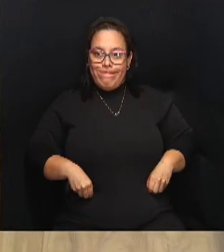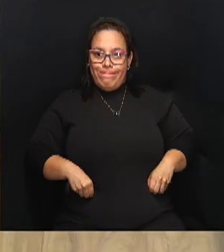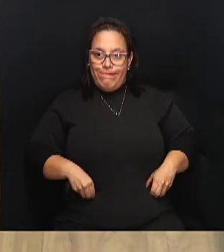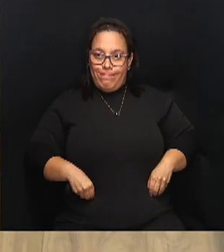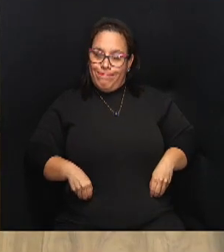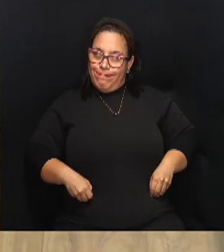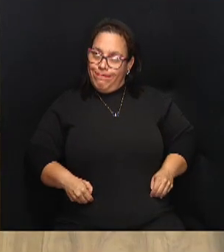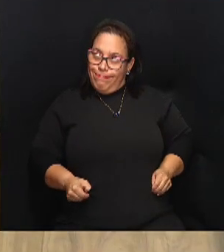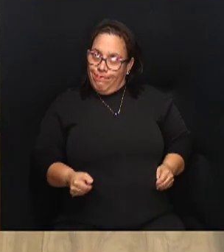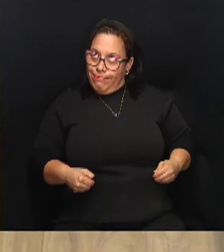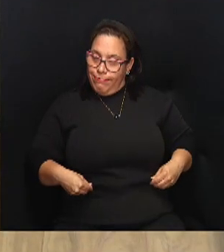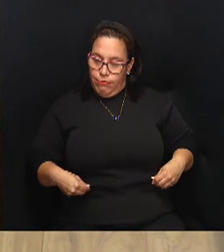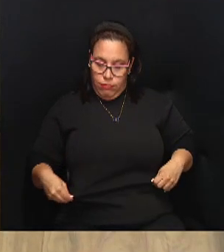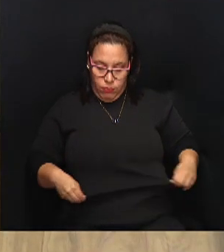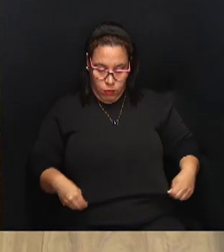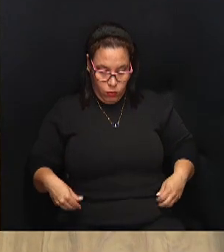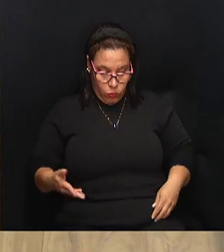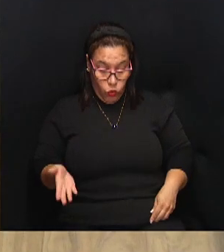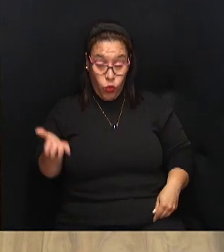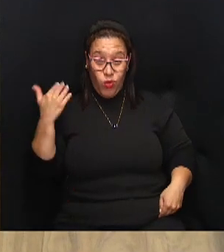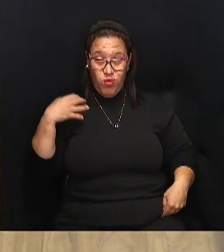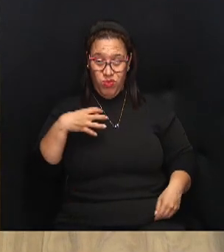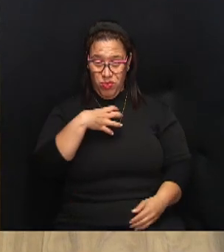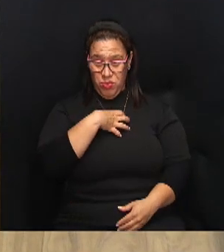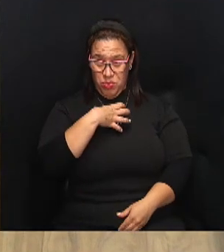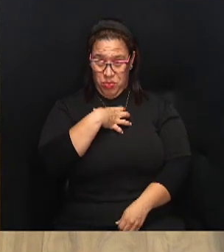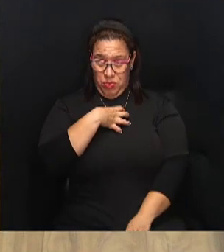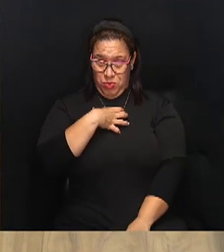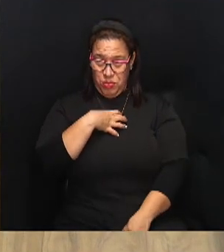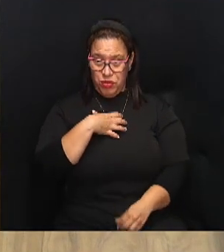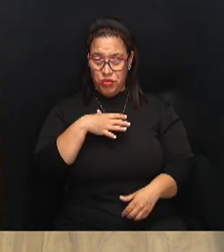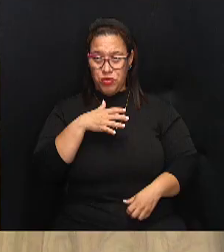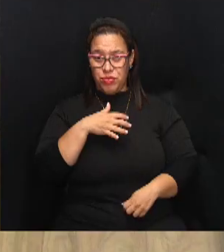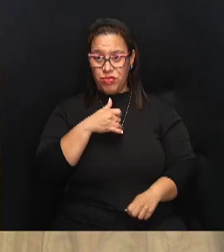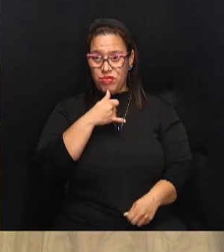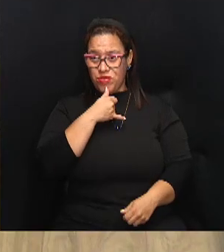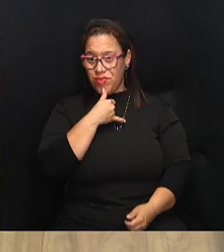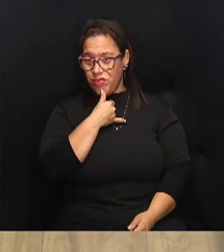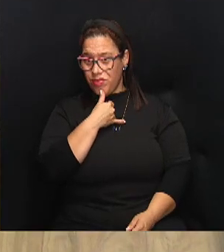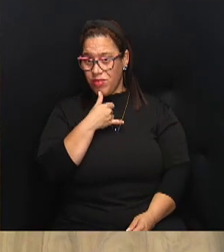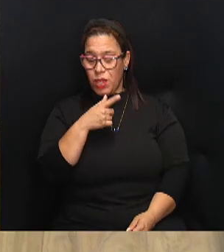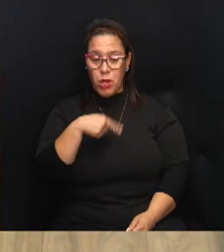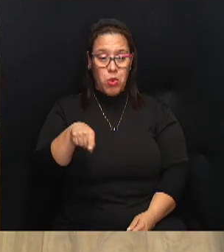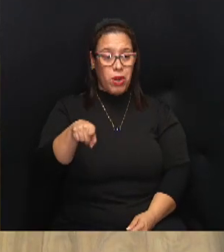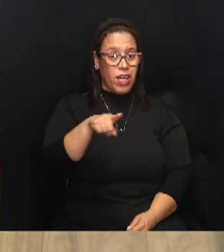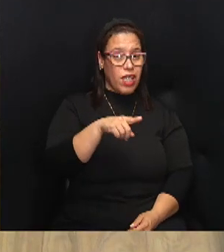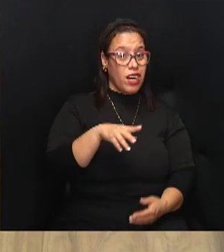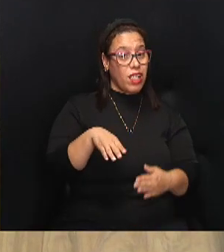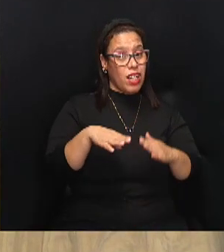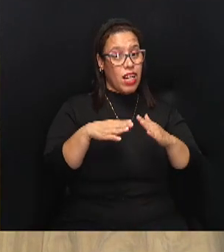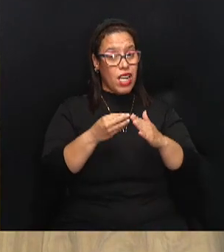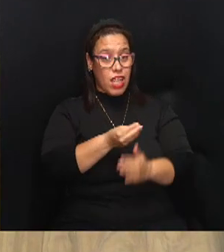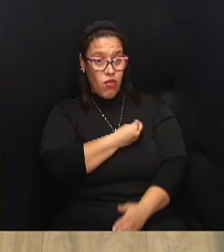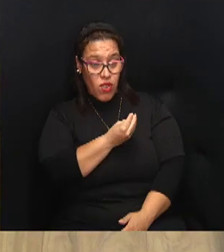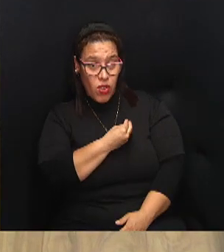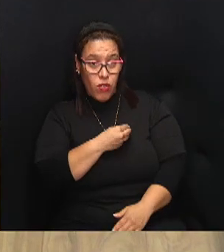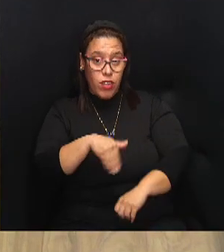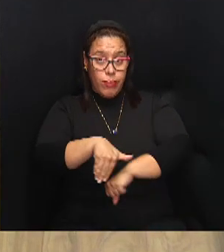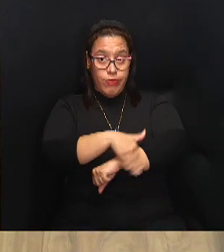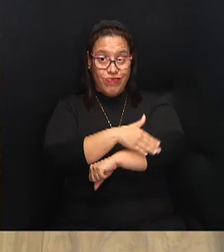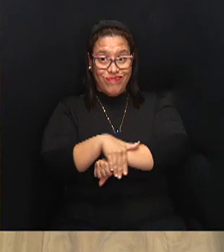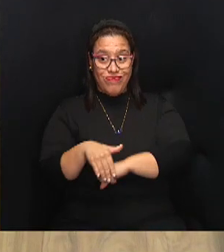Ainda voltando um pouquinho nessa questão do desconforto, gerar um desconforto para aqueles que estão na rua aprontando,